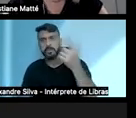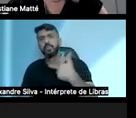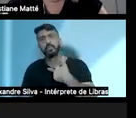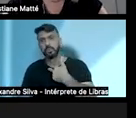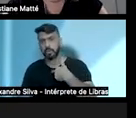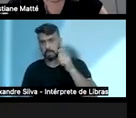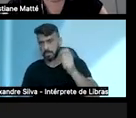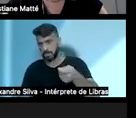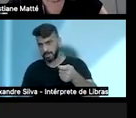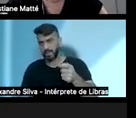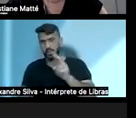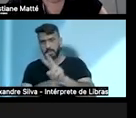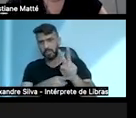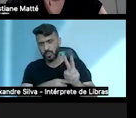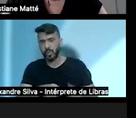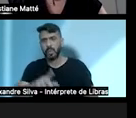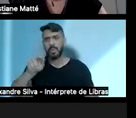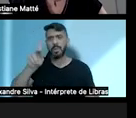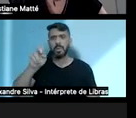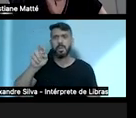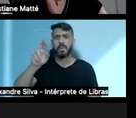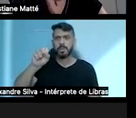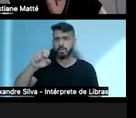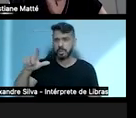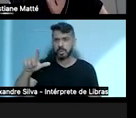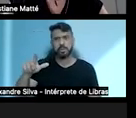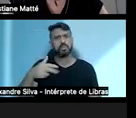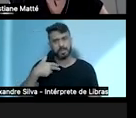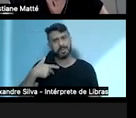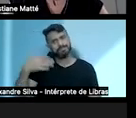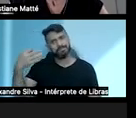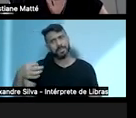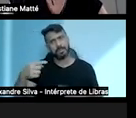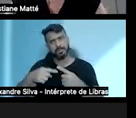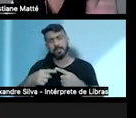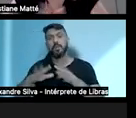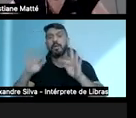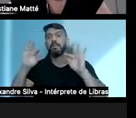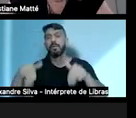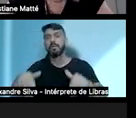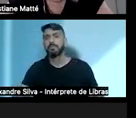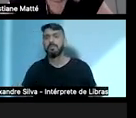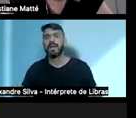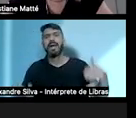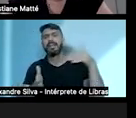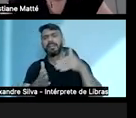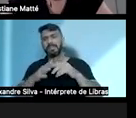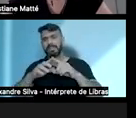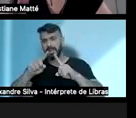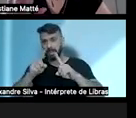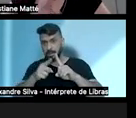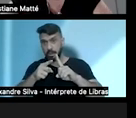financeiras de ter um supervisor, né, um personal o tempo todo ao lado delas, mas seria o ideal. E quando terminar, até o parto, o quanto for